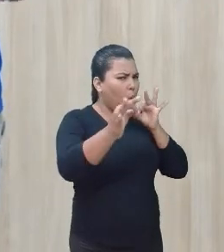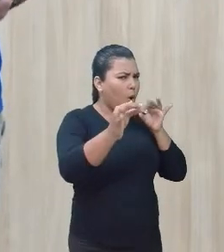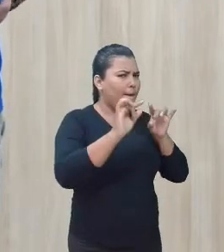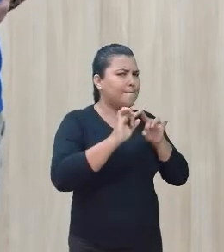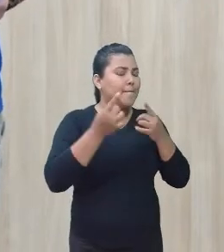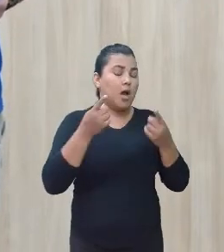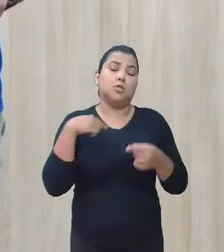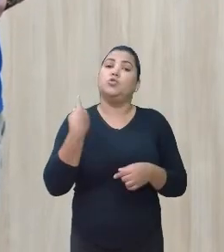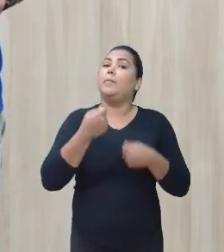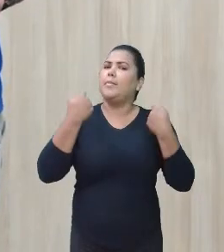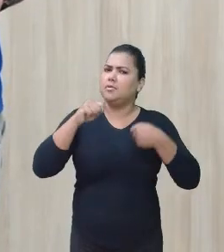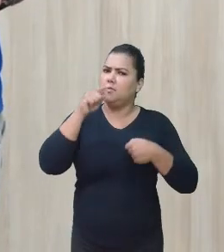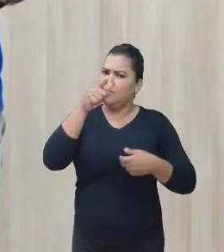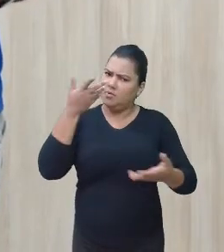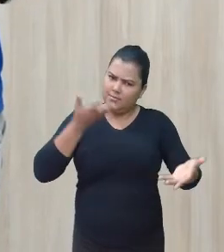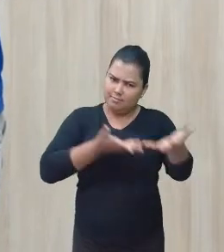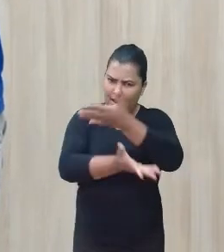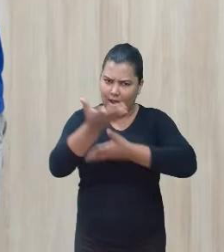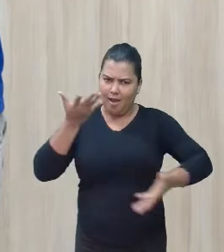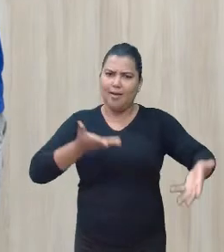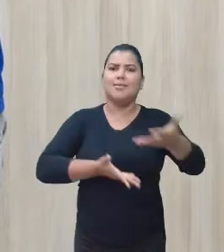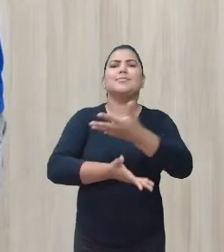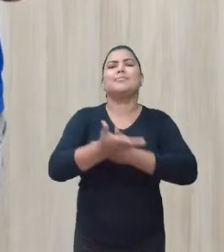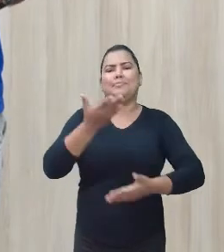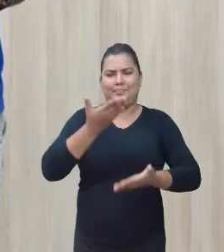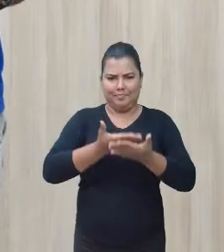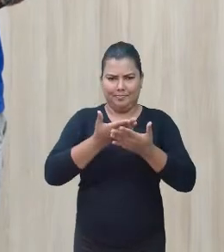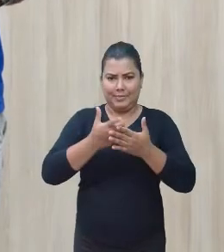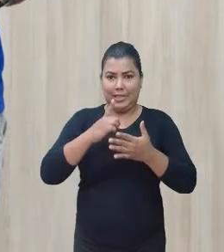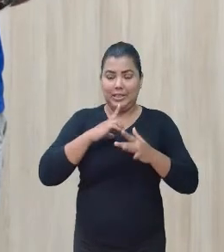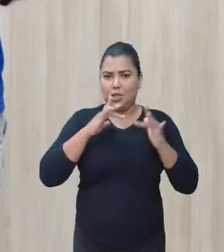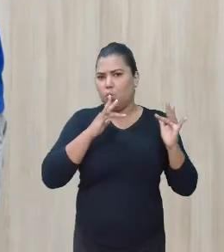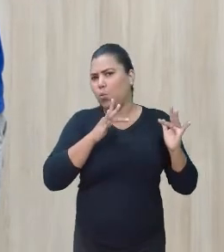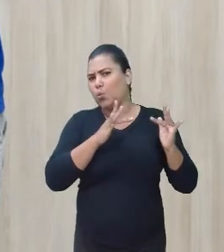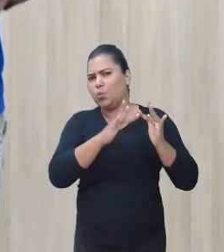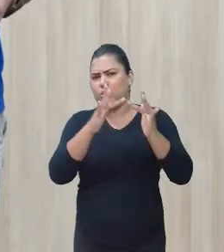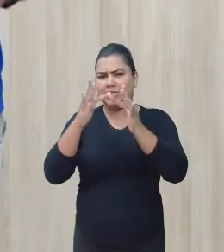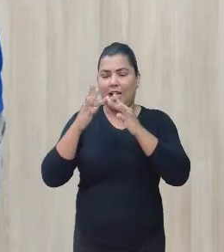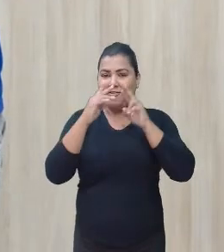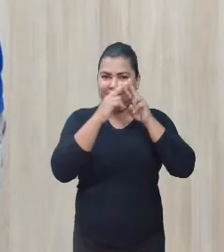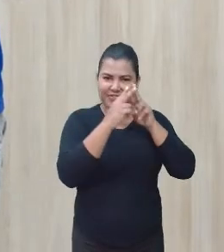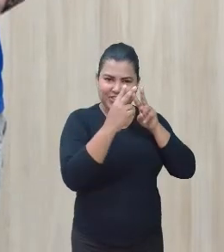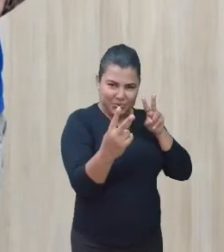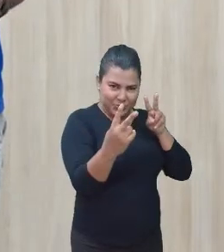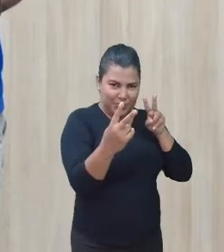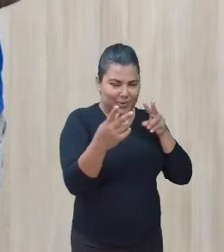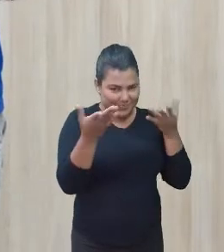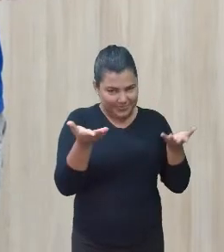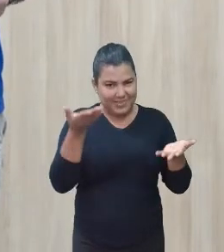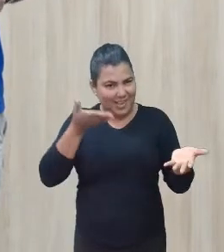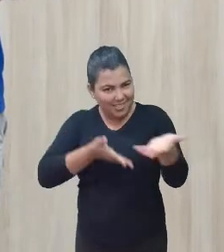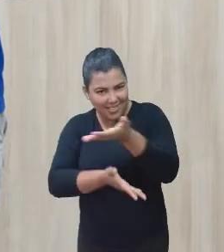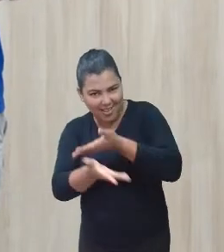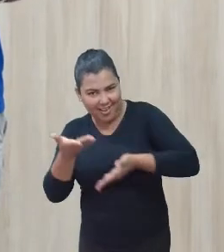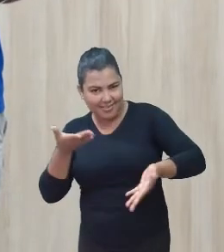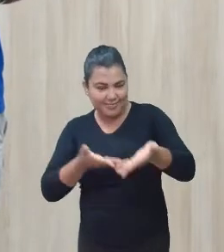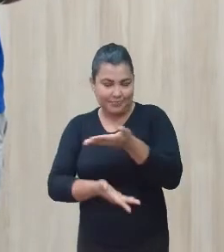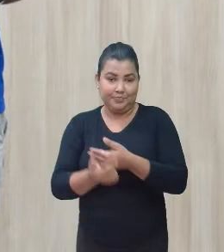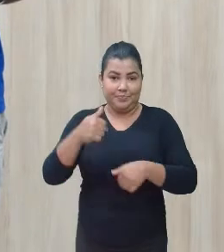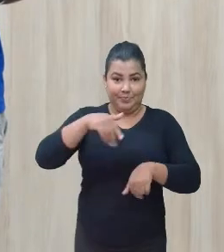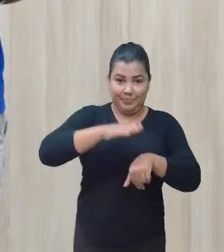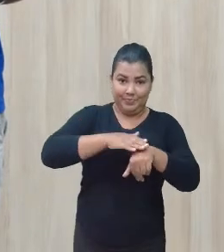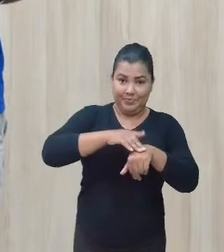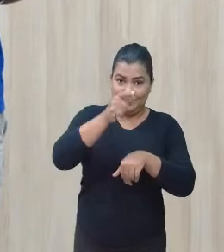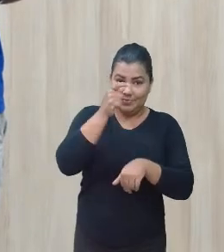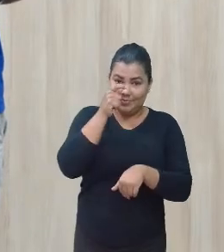precisar muito da participação de vocês, esse contato com vocês, né? O que a gente chama de uma interação. No momento, se você está assistindo